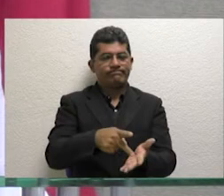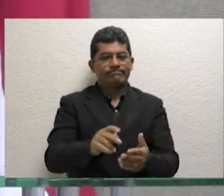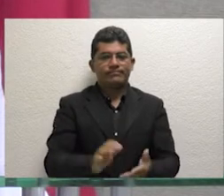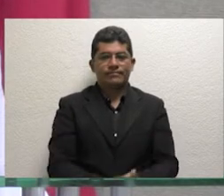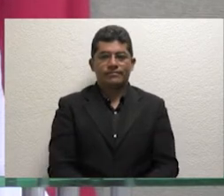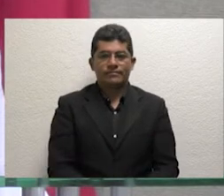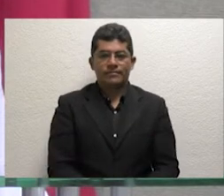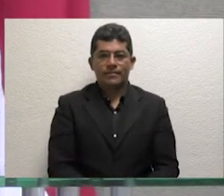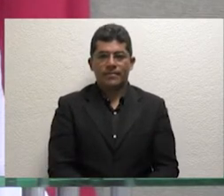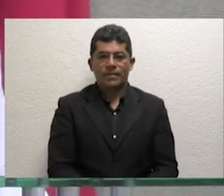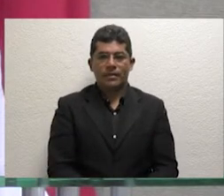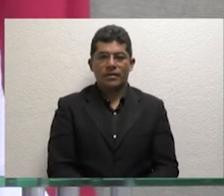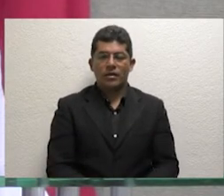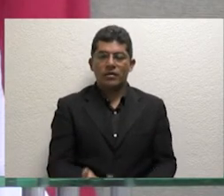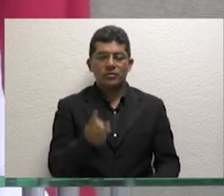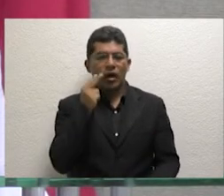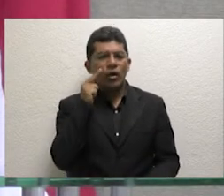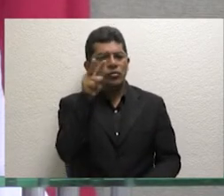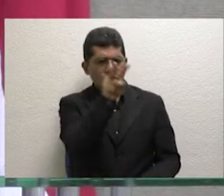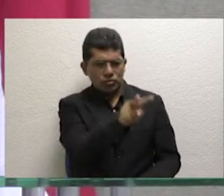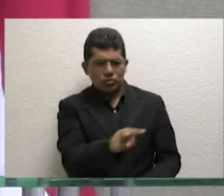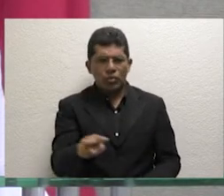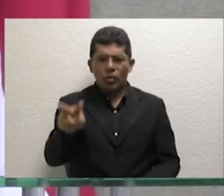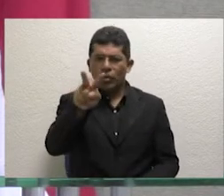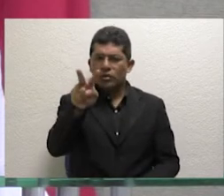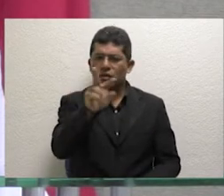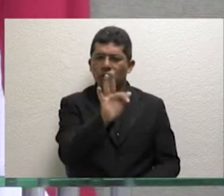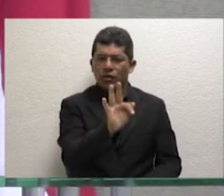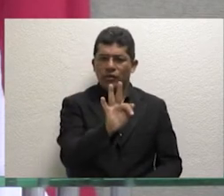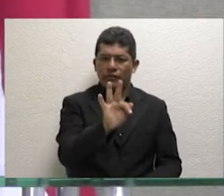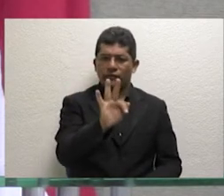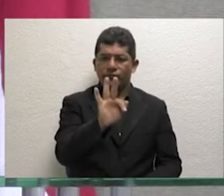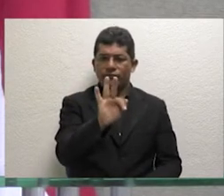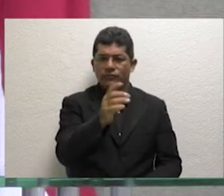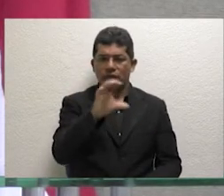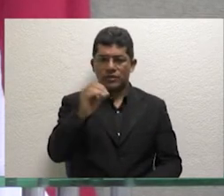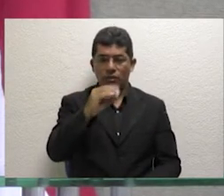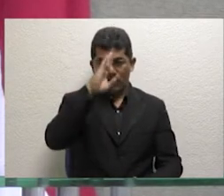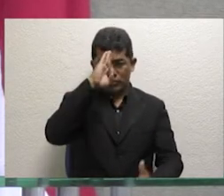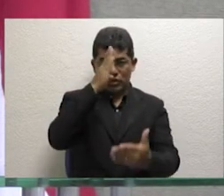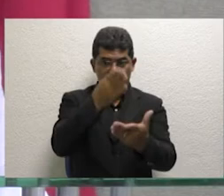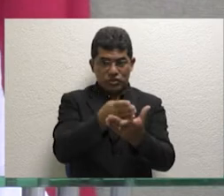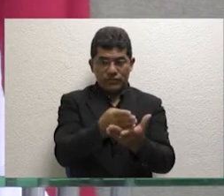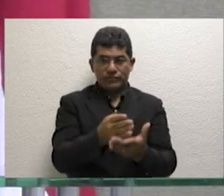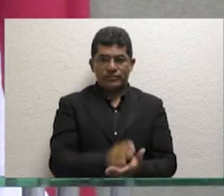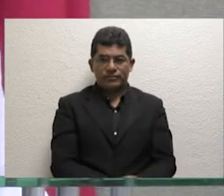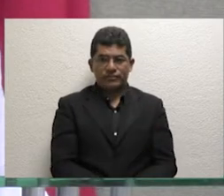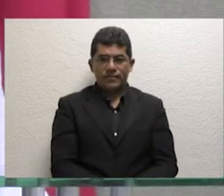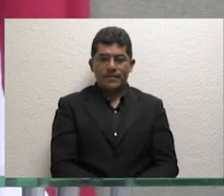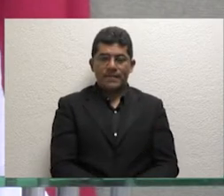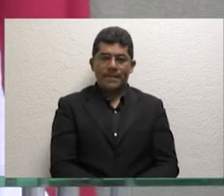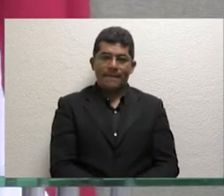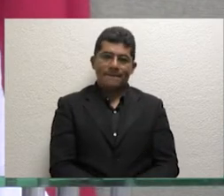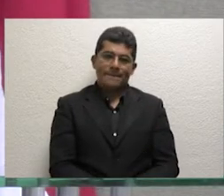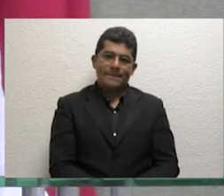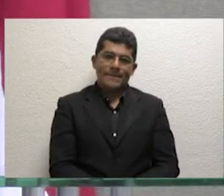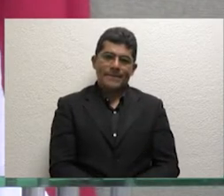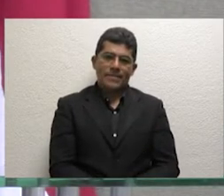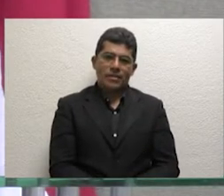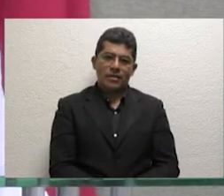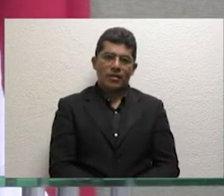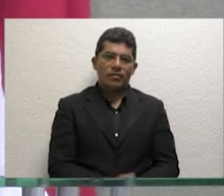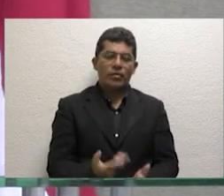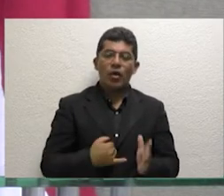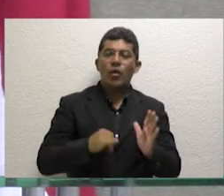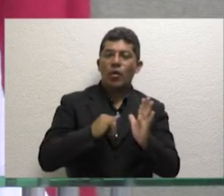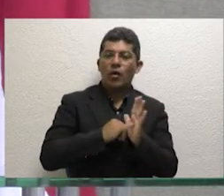aos olhos da fundação Getúlio Vargas e aos nossos olhos a renúncia